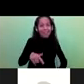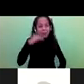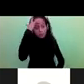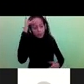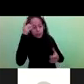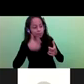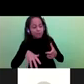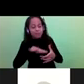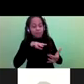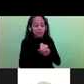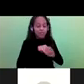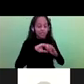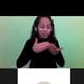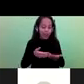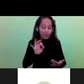escolar.